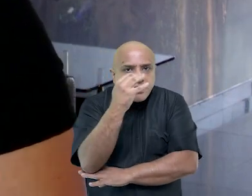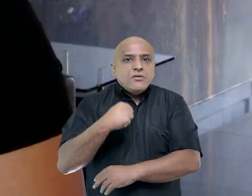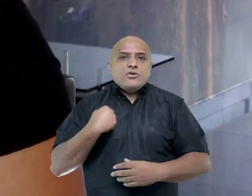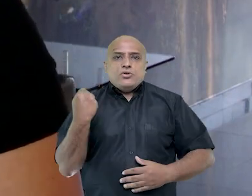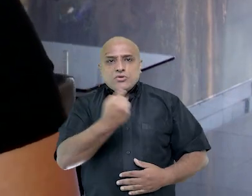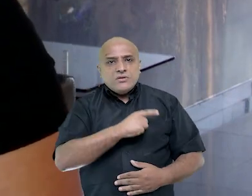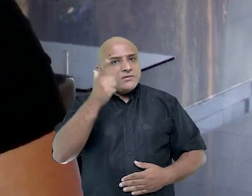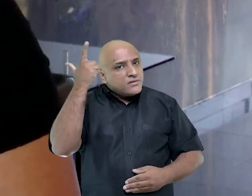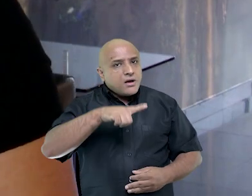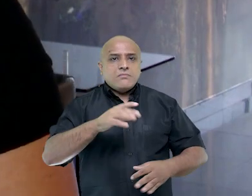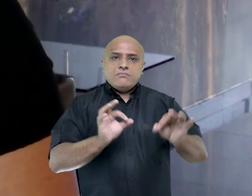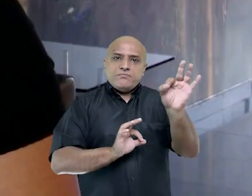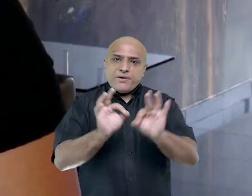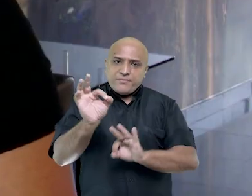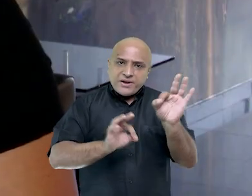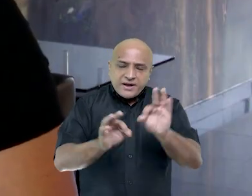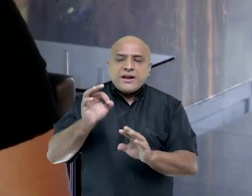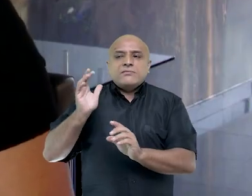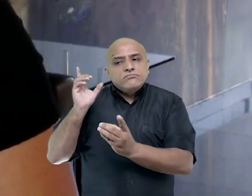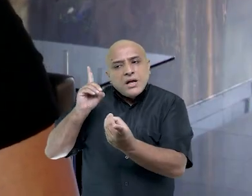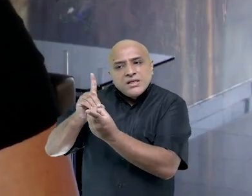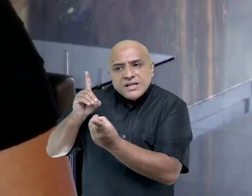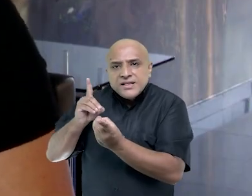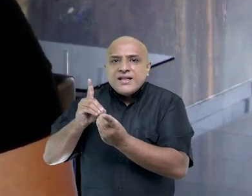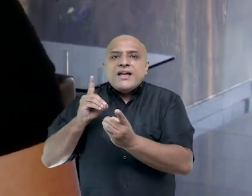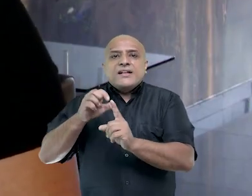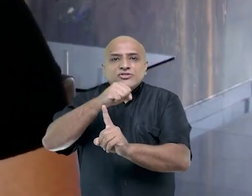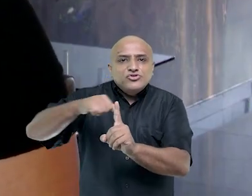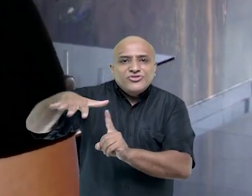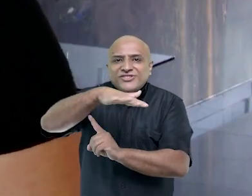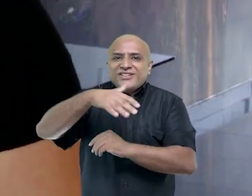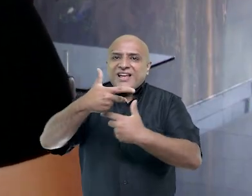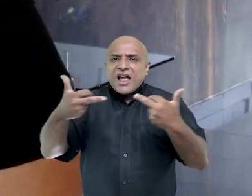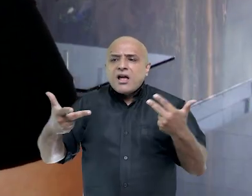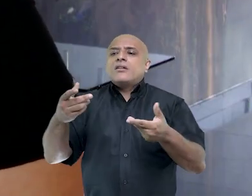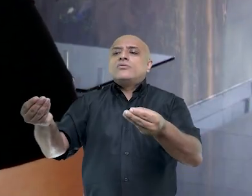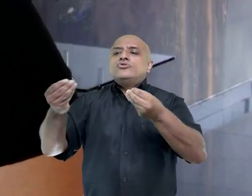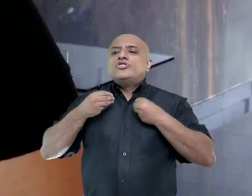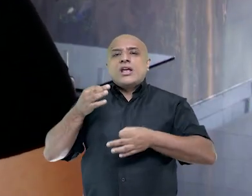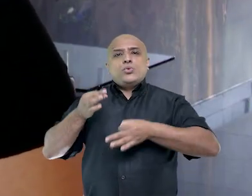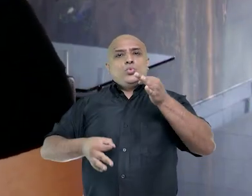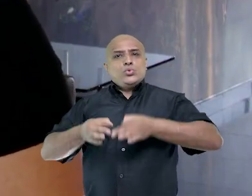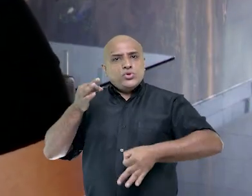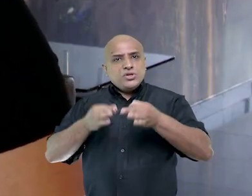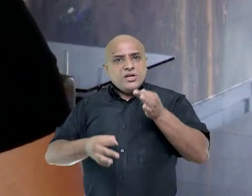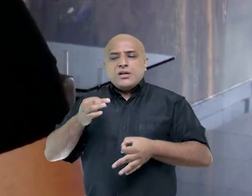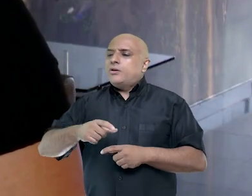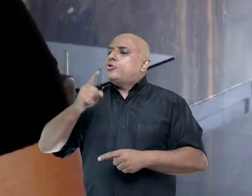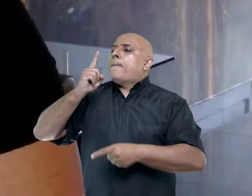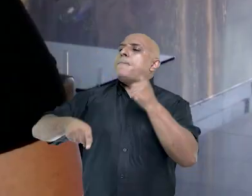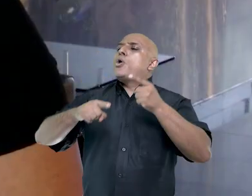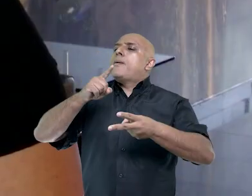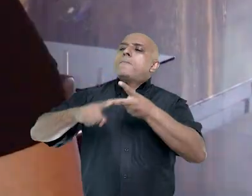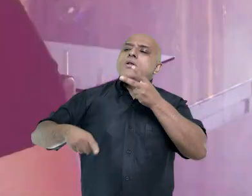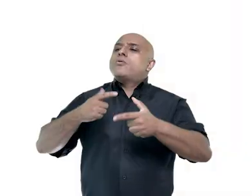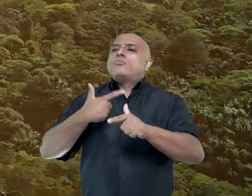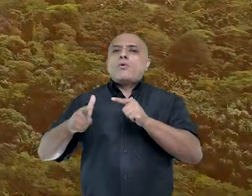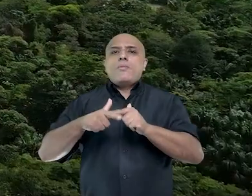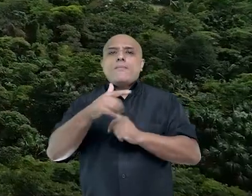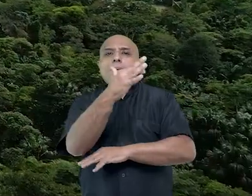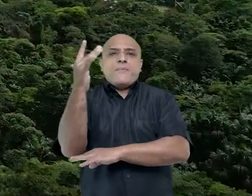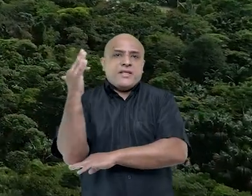estamos cada vez mais preparados para atender essas demandas da sociedade em relação que chegam ao judiciário para a gente coibir os danos